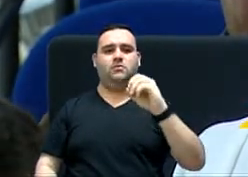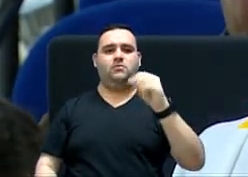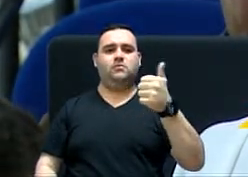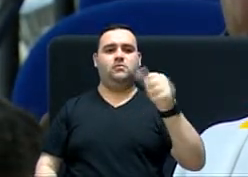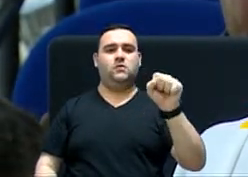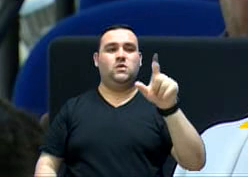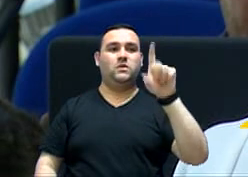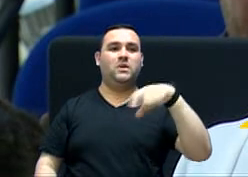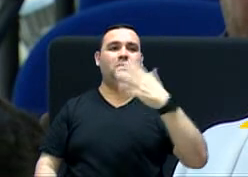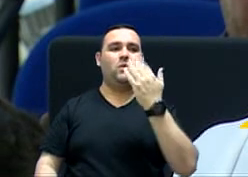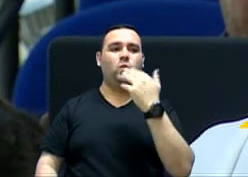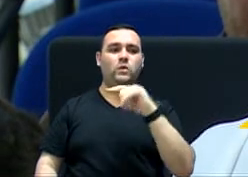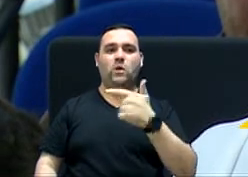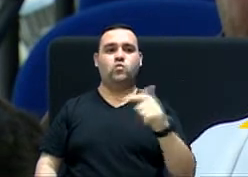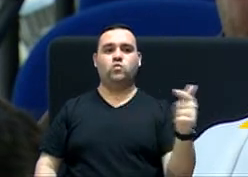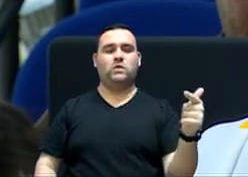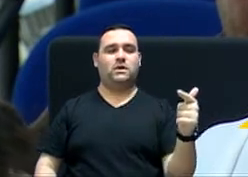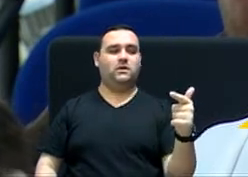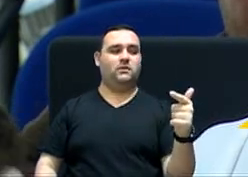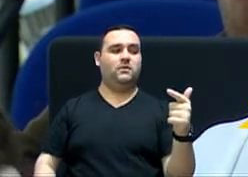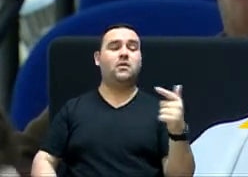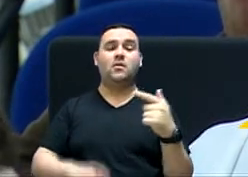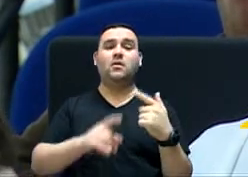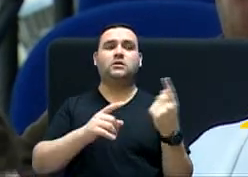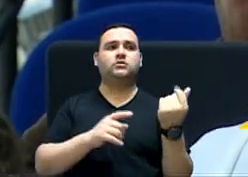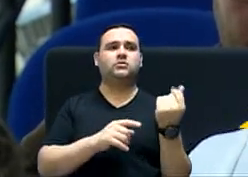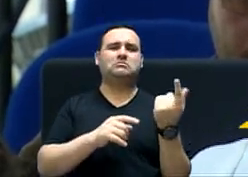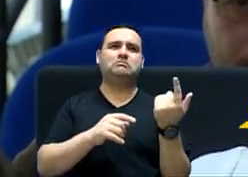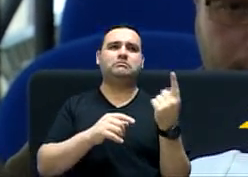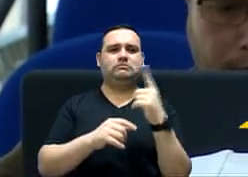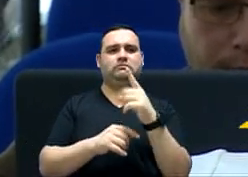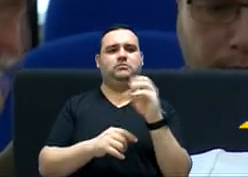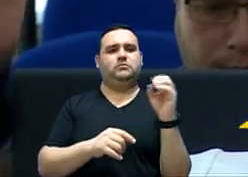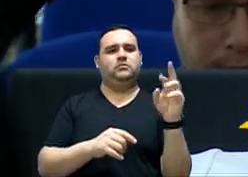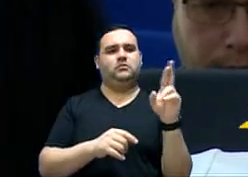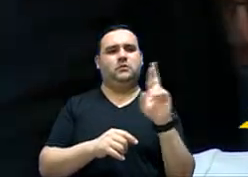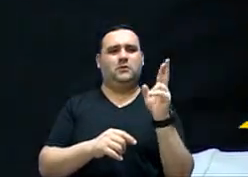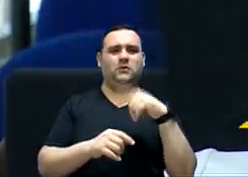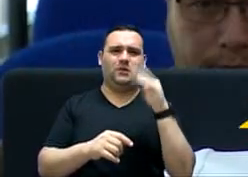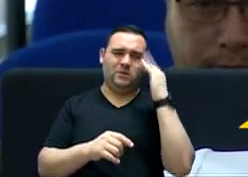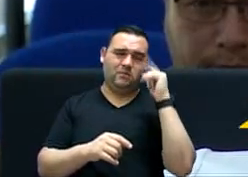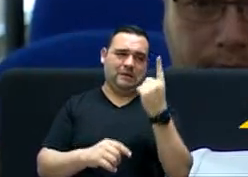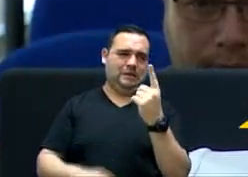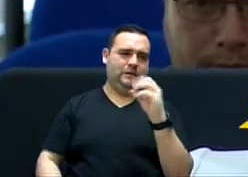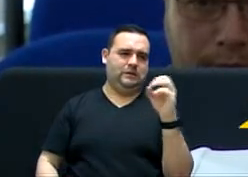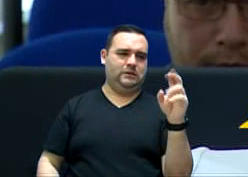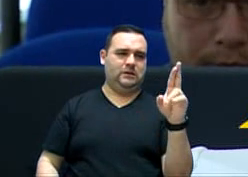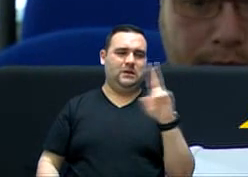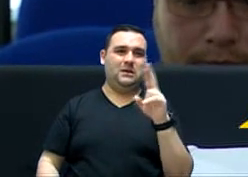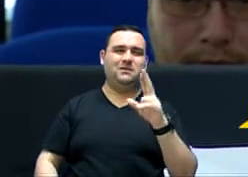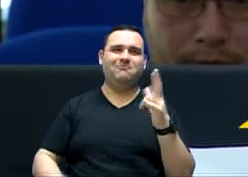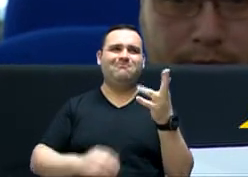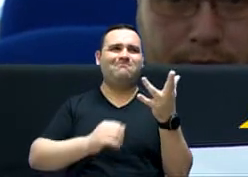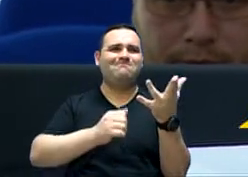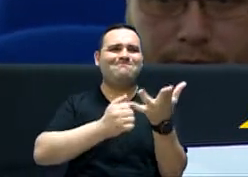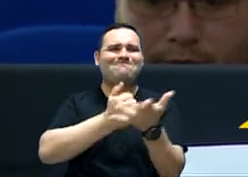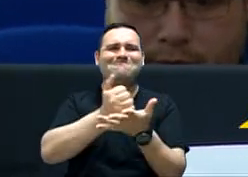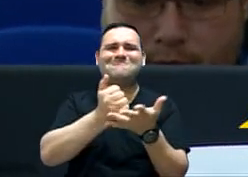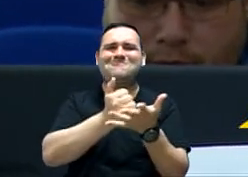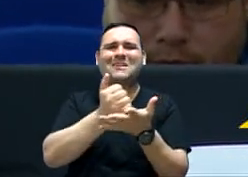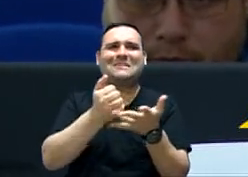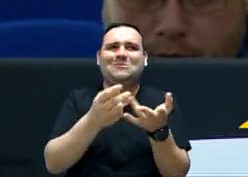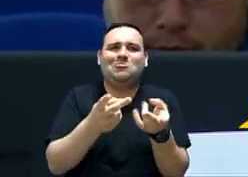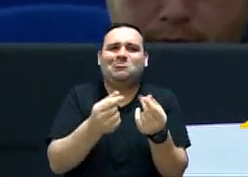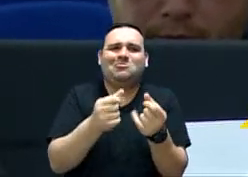sem o cartão de alimentação, que é no valor aí de R$100, nós sabemos que R$100 é o mínimo que dá, não dá para comprar